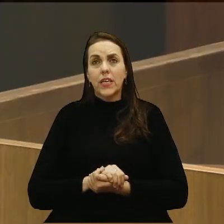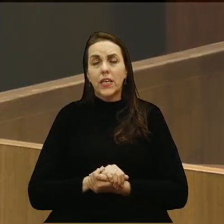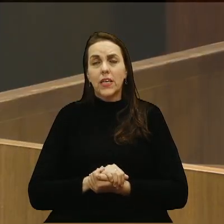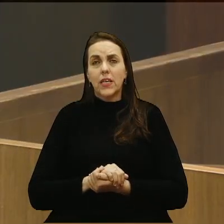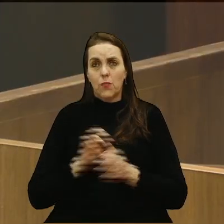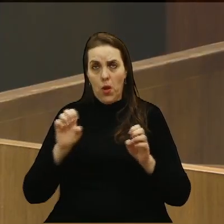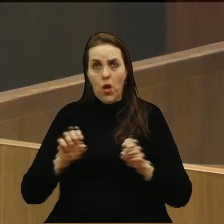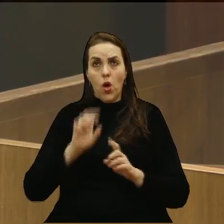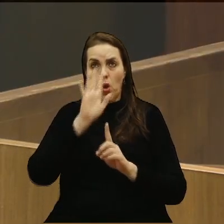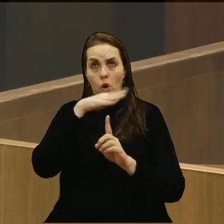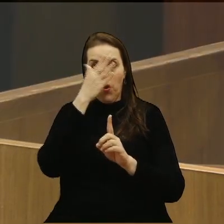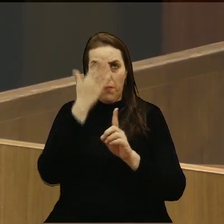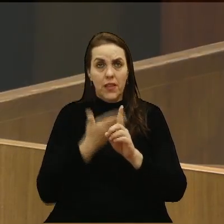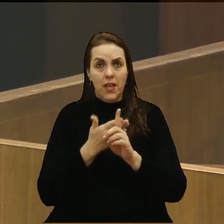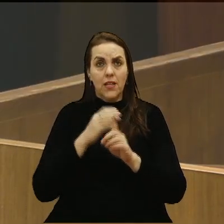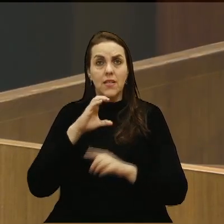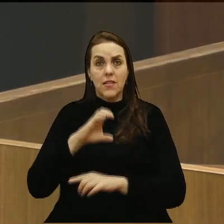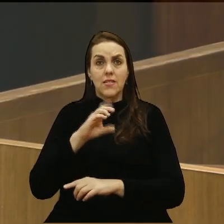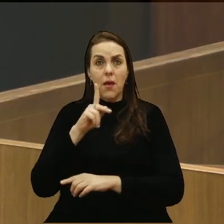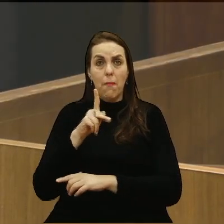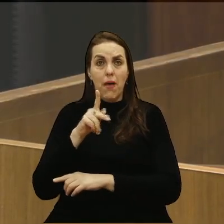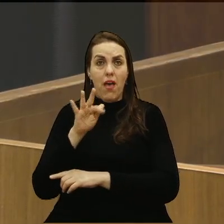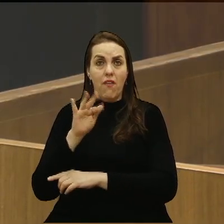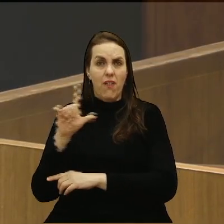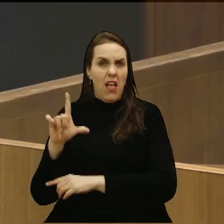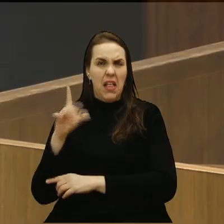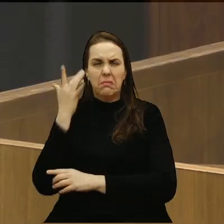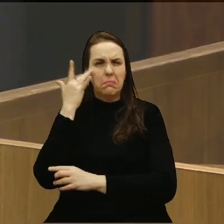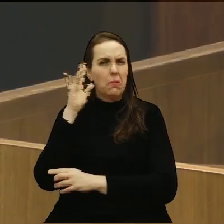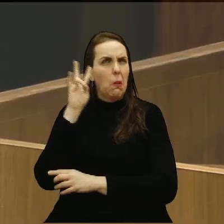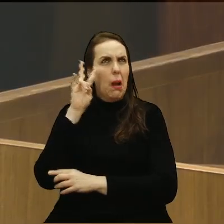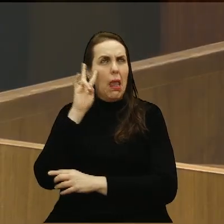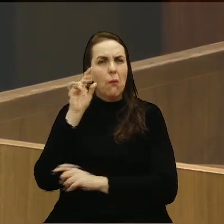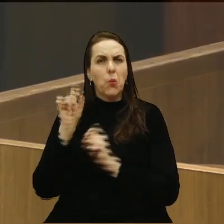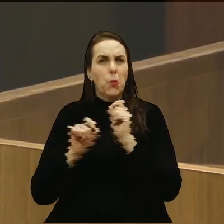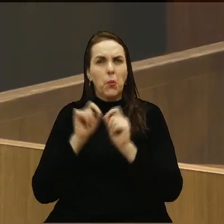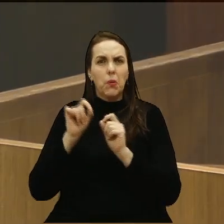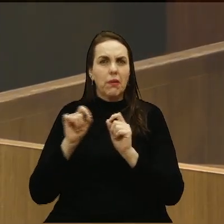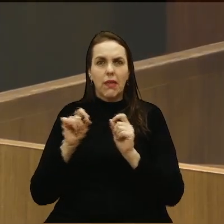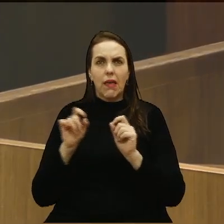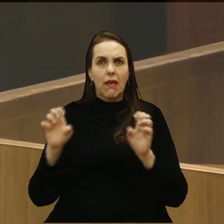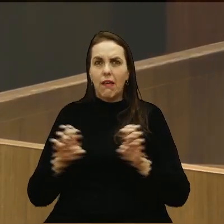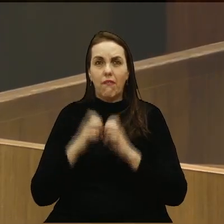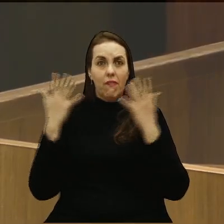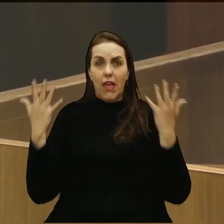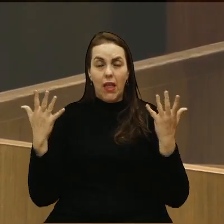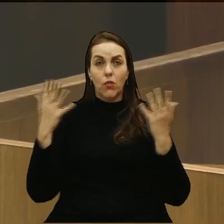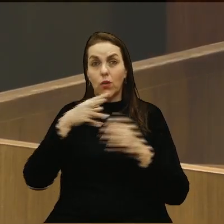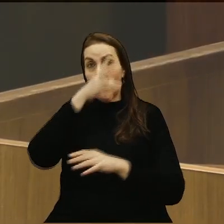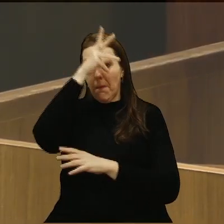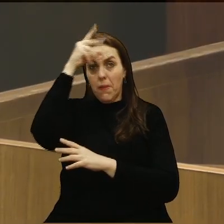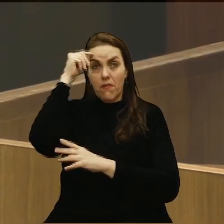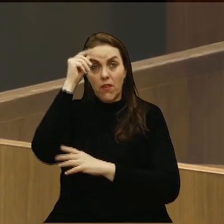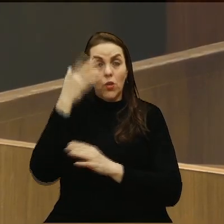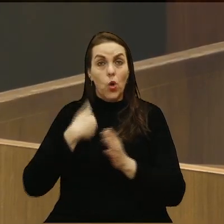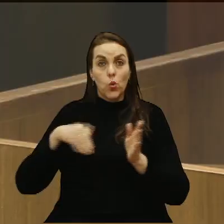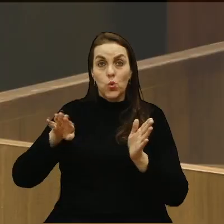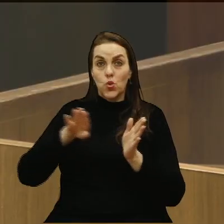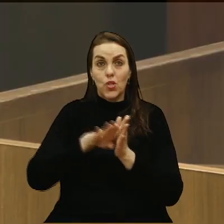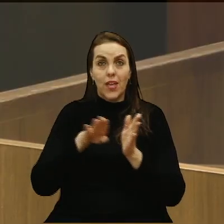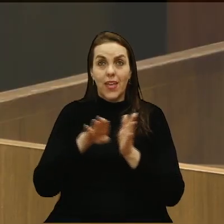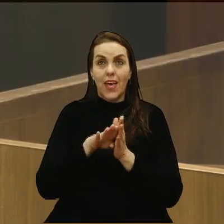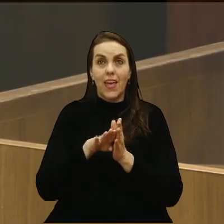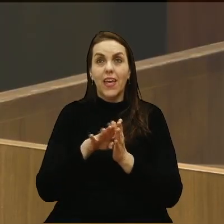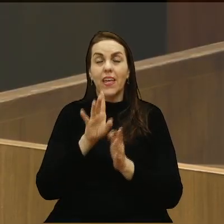solenidade ali na CPFL, eu não lembro qual que era a solenidade, foi representar o prefeito. Quando eu cheguei lá, estavam